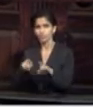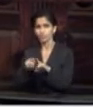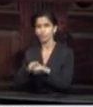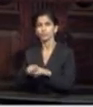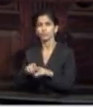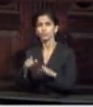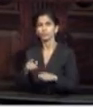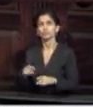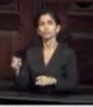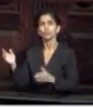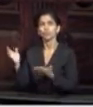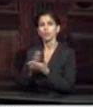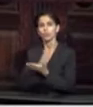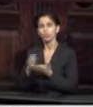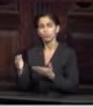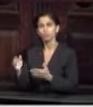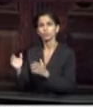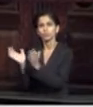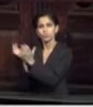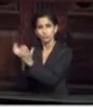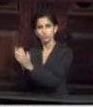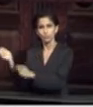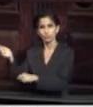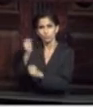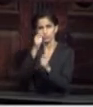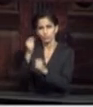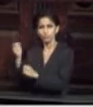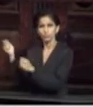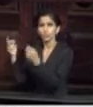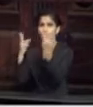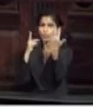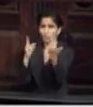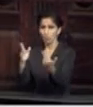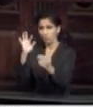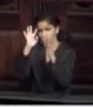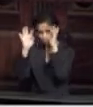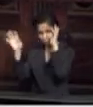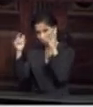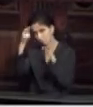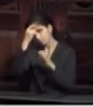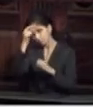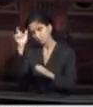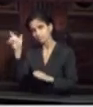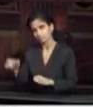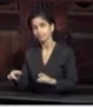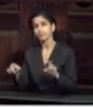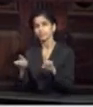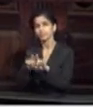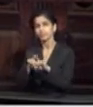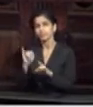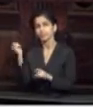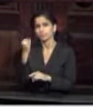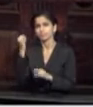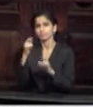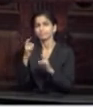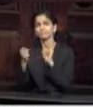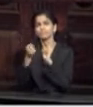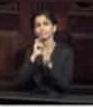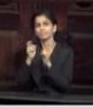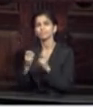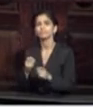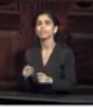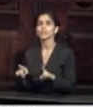pelas bandeiras que ele sustenta, acima de tudo pela importância desse debate e acima de tudo para combater